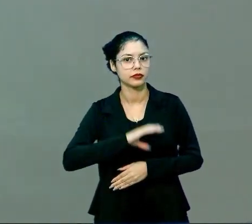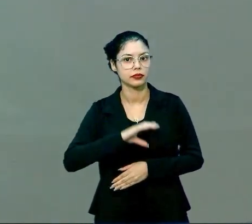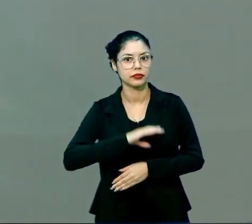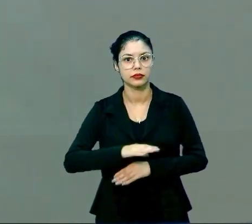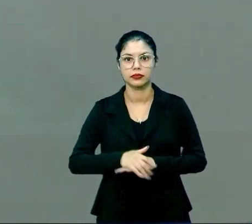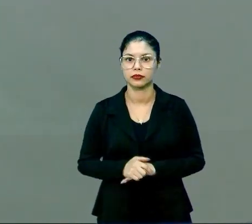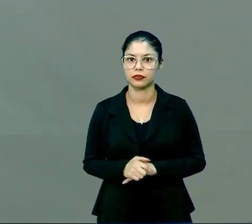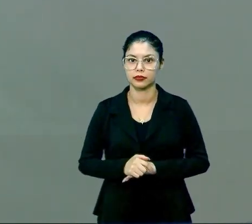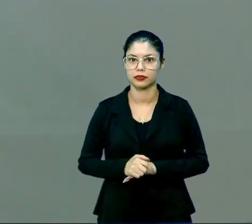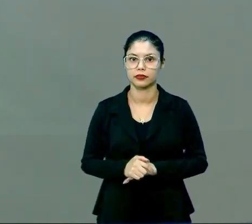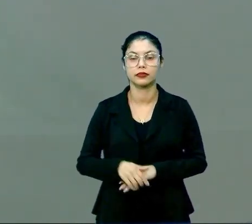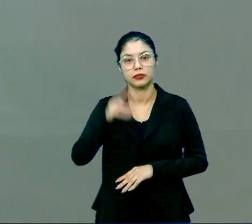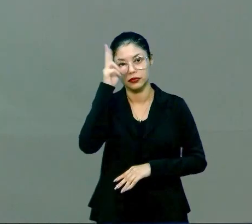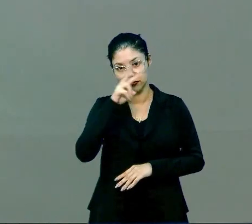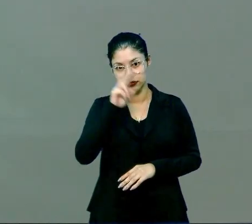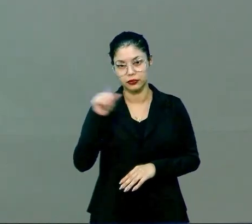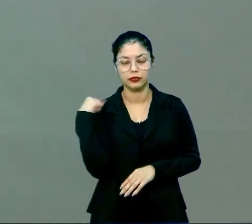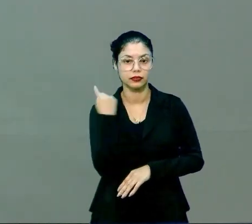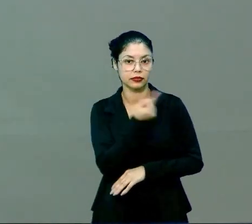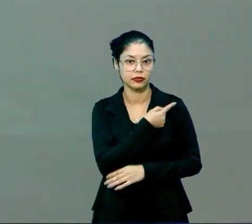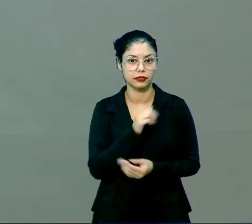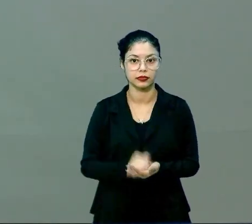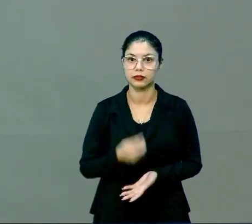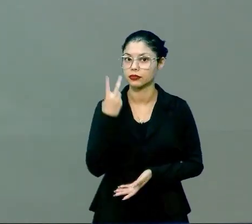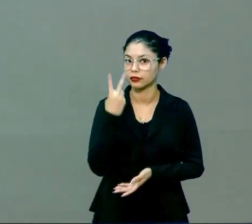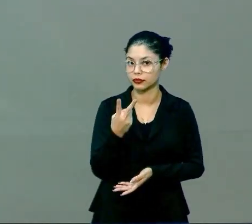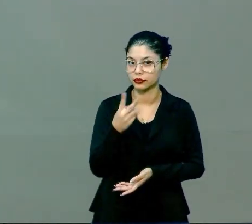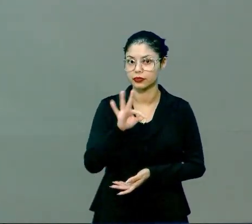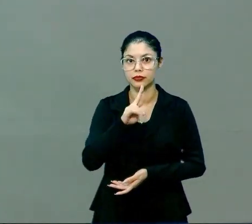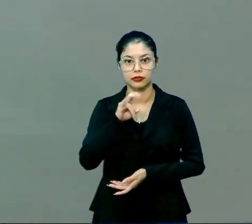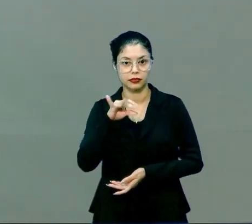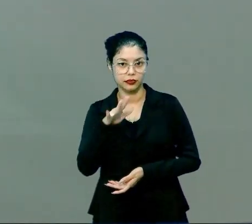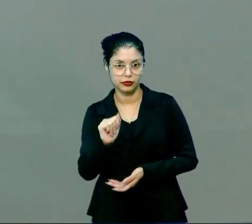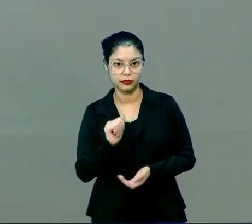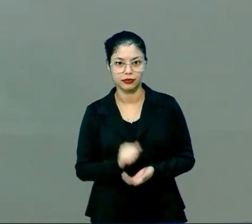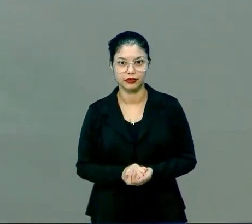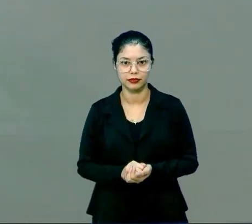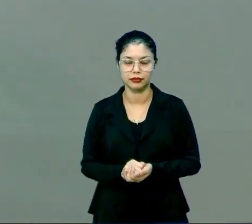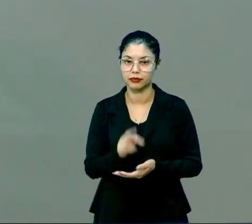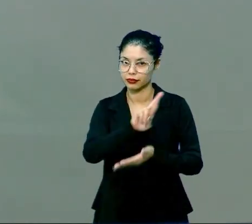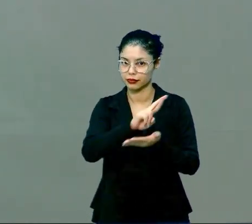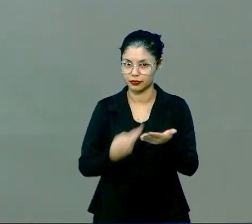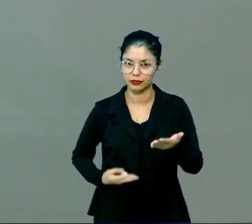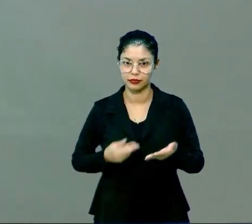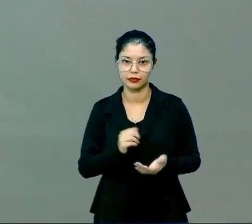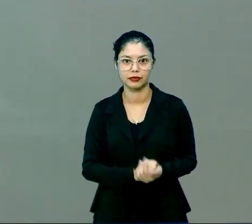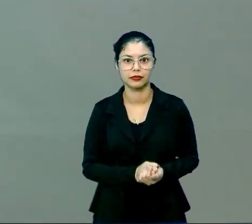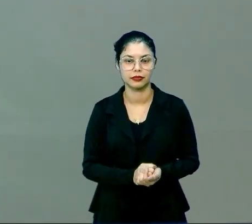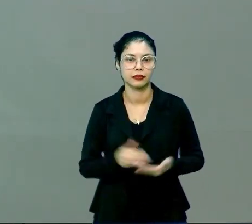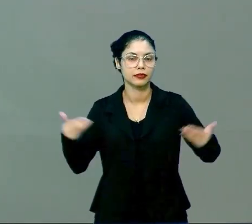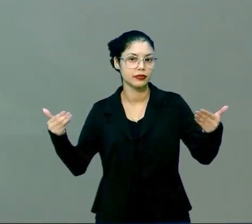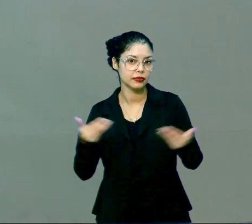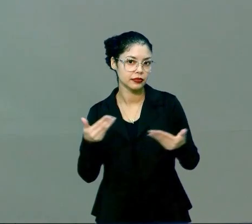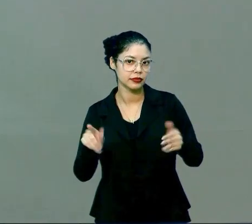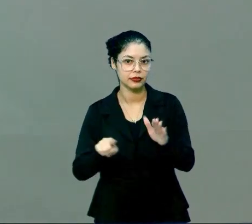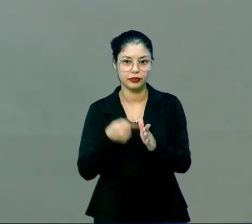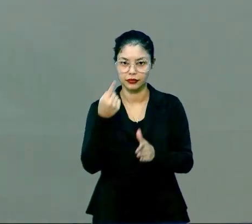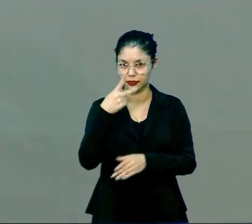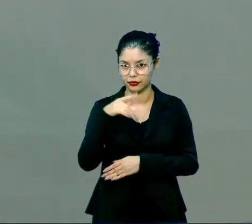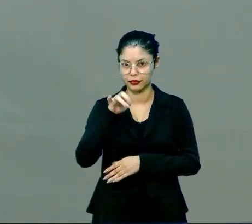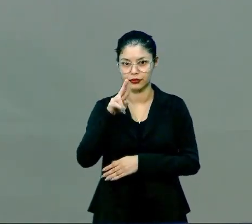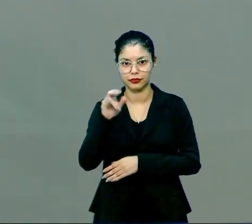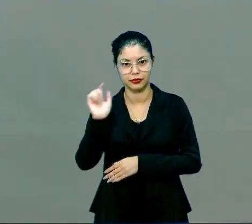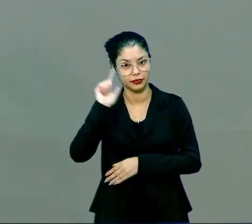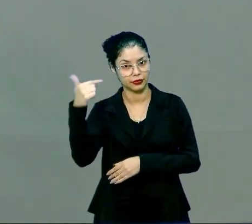língua portuguesa. Lembrando que nós estamos na nossa segunda temporada, na nossa série Redação. E aí esse é o primeiro episódio,